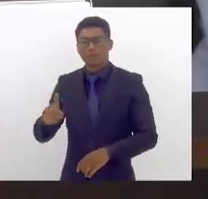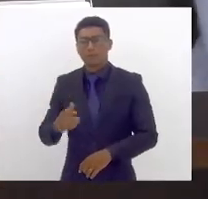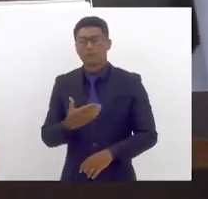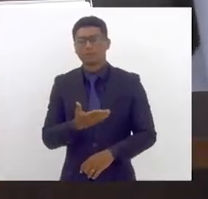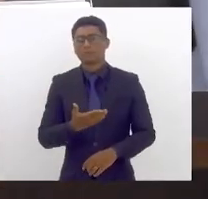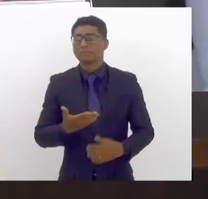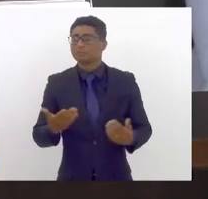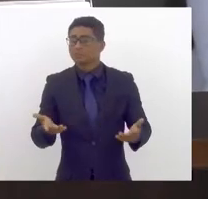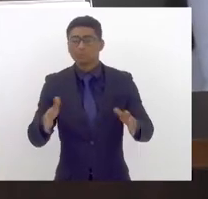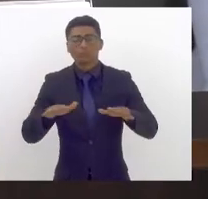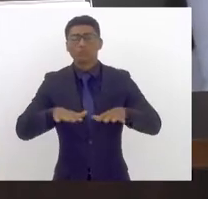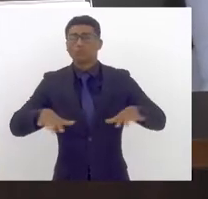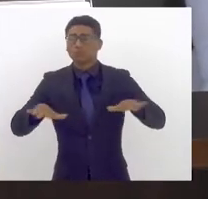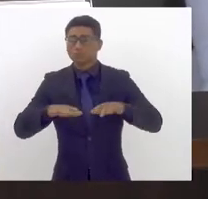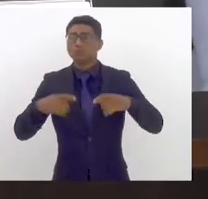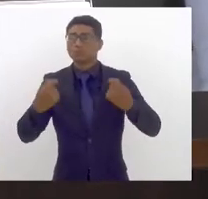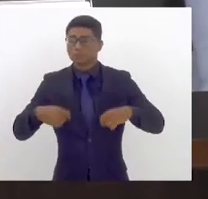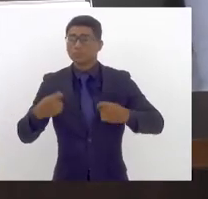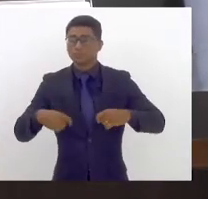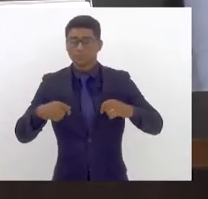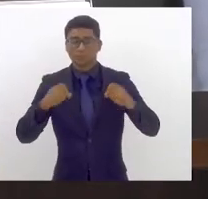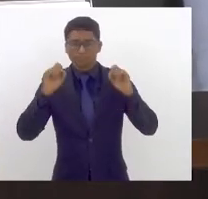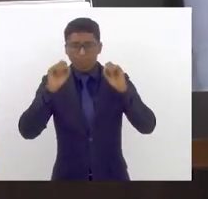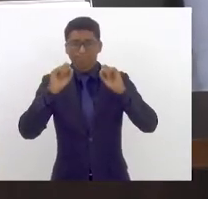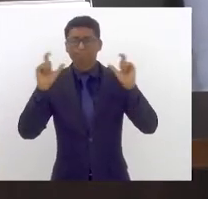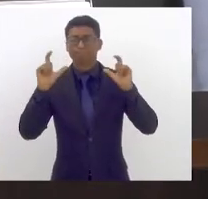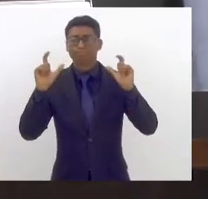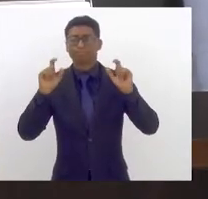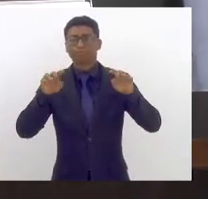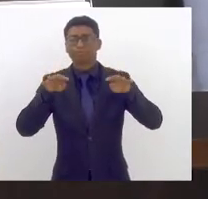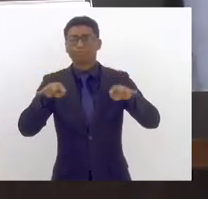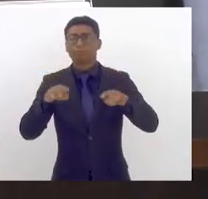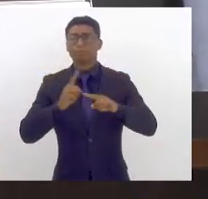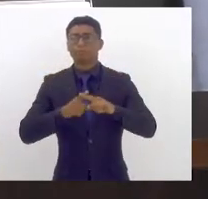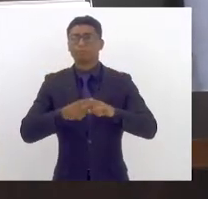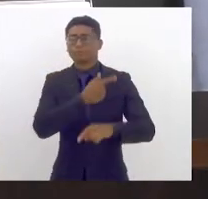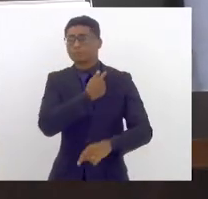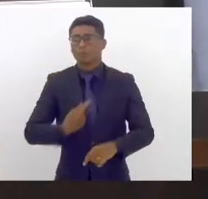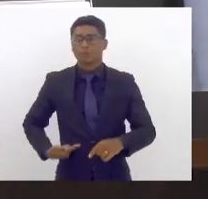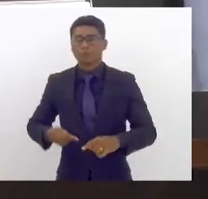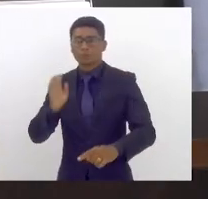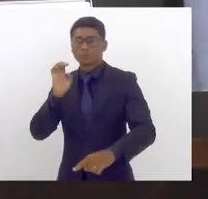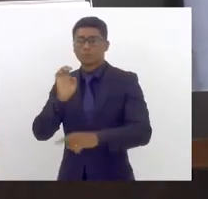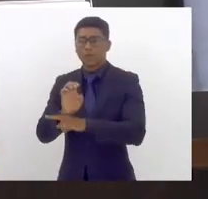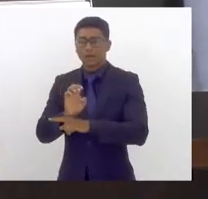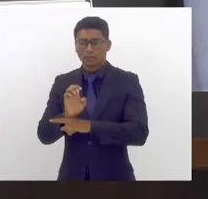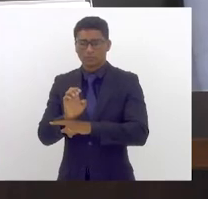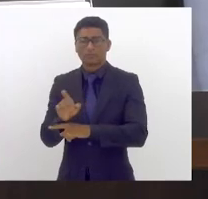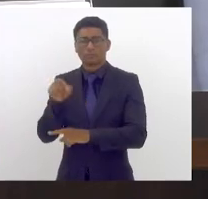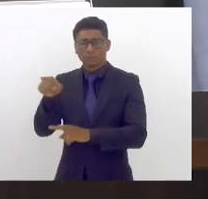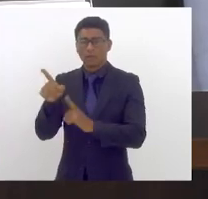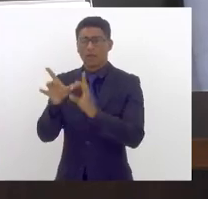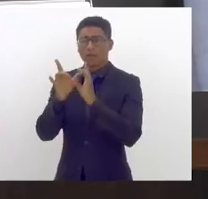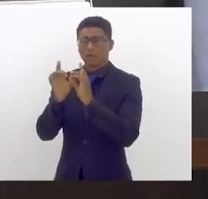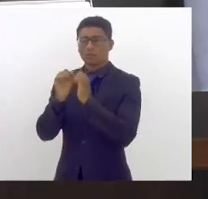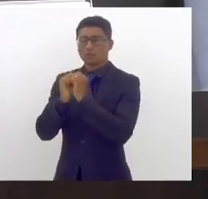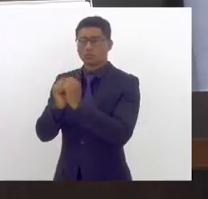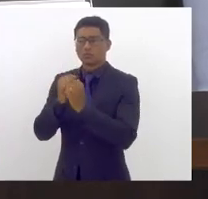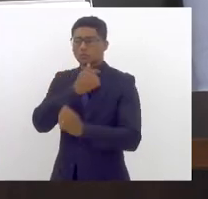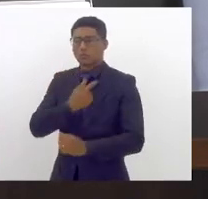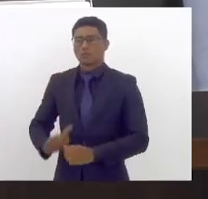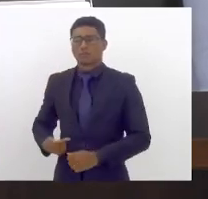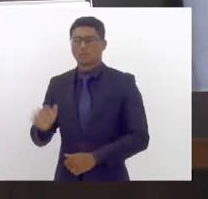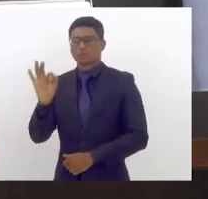porque a gente precisa olhar porque o governo do estado do Rio de Janeiro não está descolado do governo federal pelo